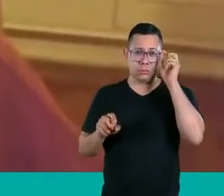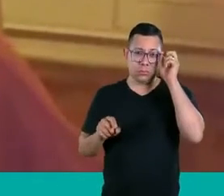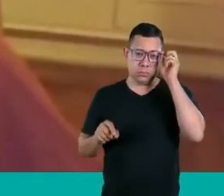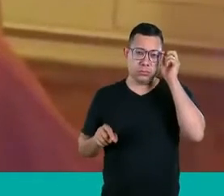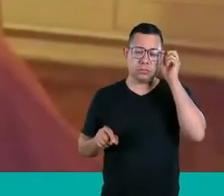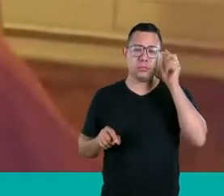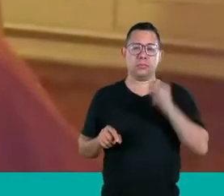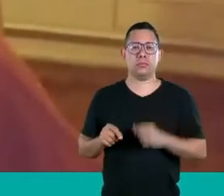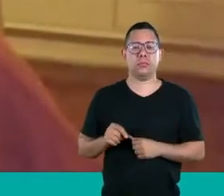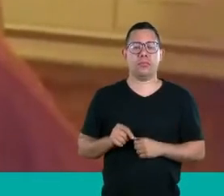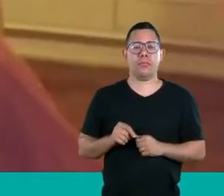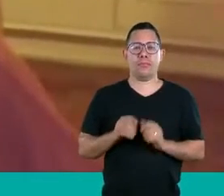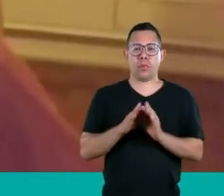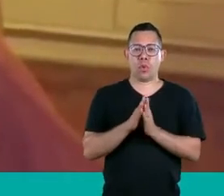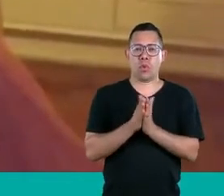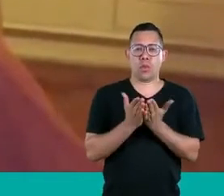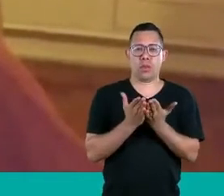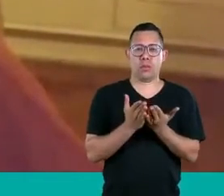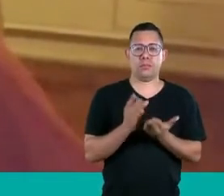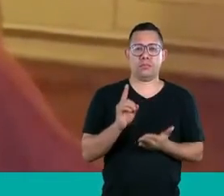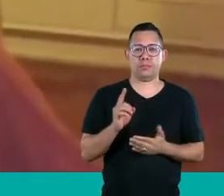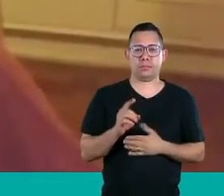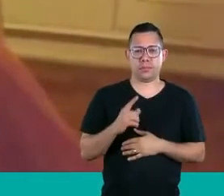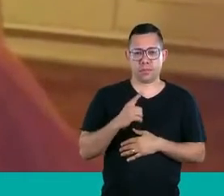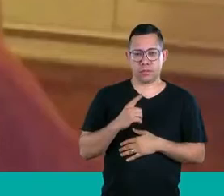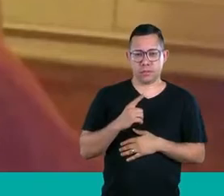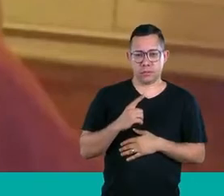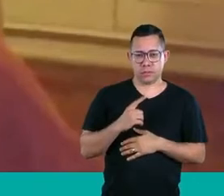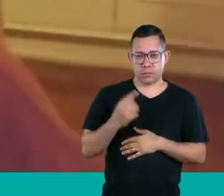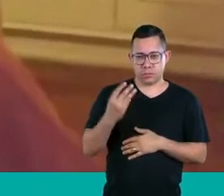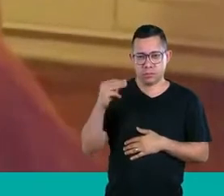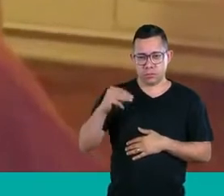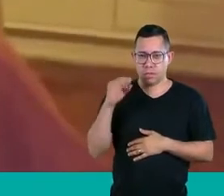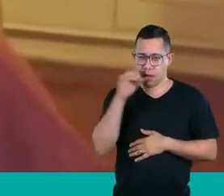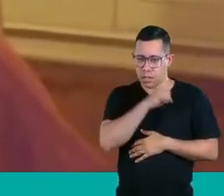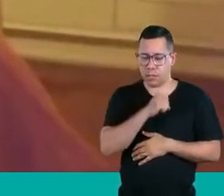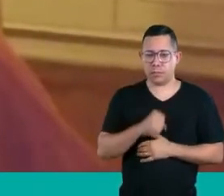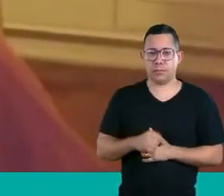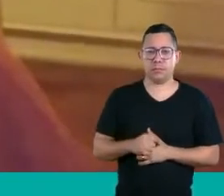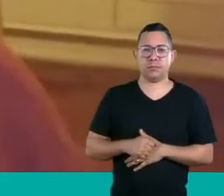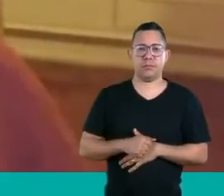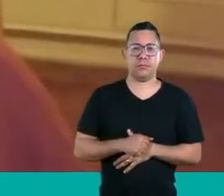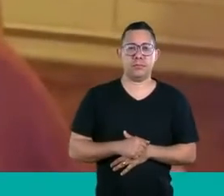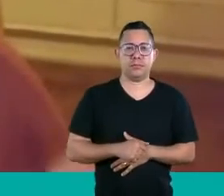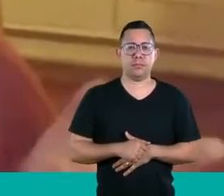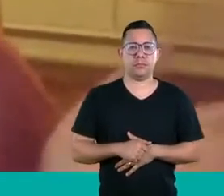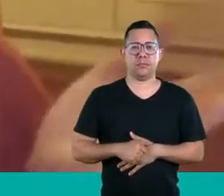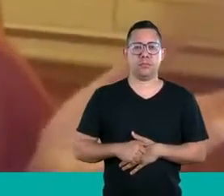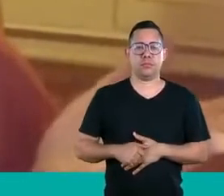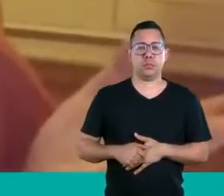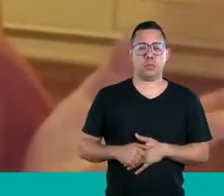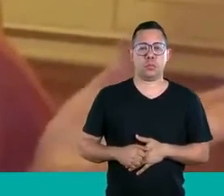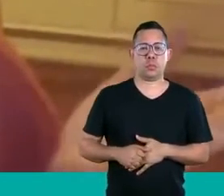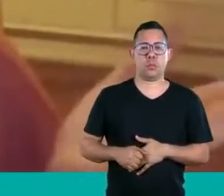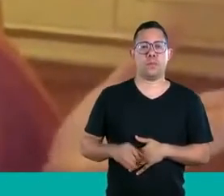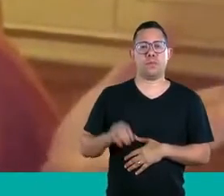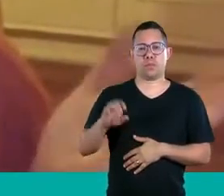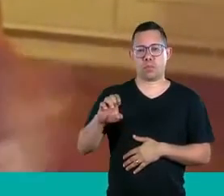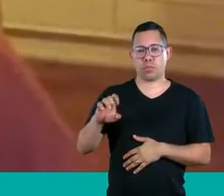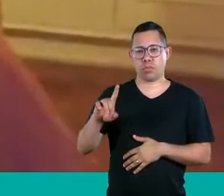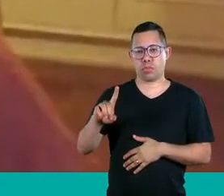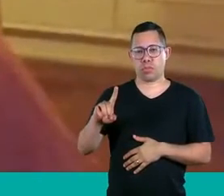né? Tenho ainda acho que uns 3 minutos. Edgar Mohan é